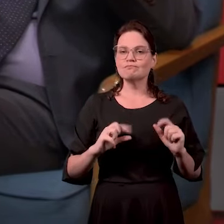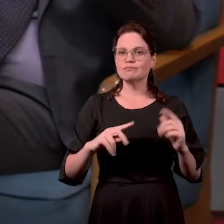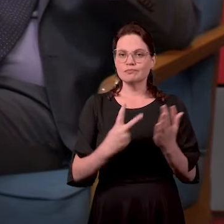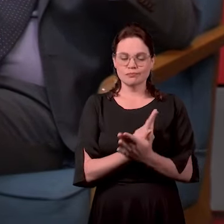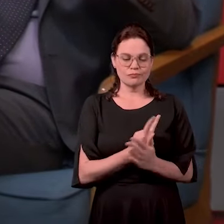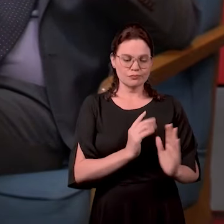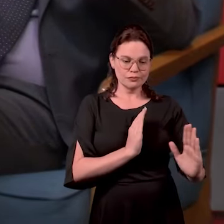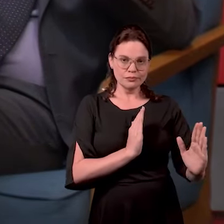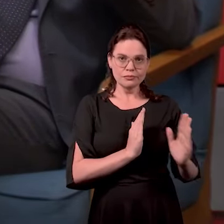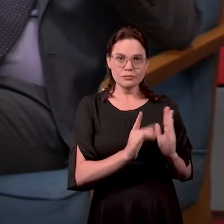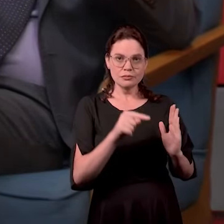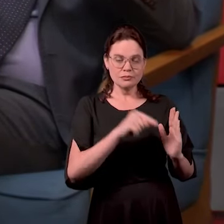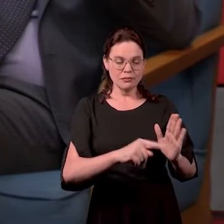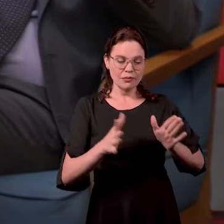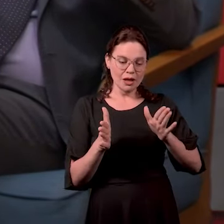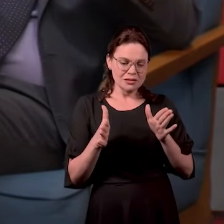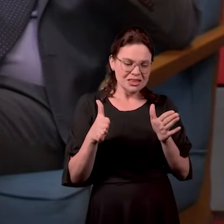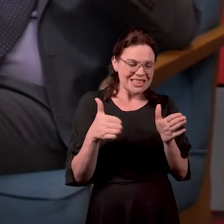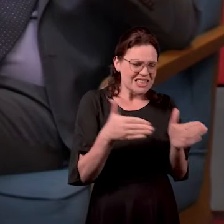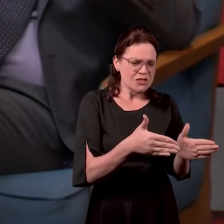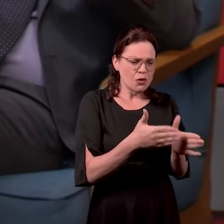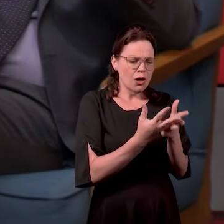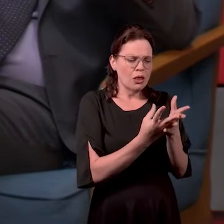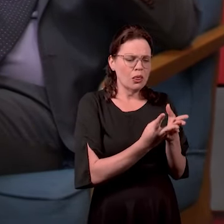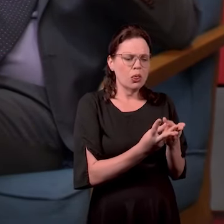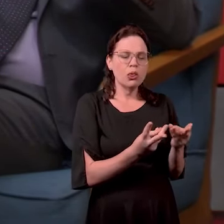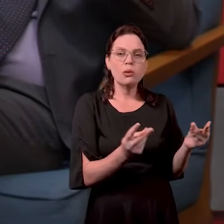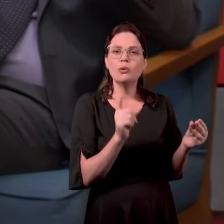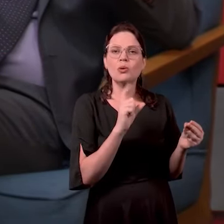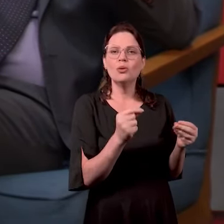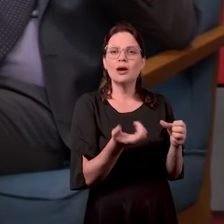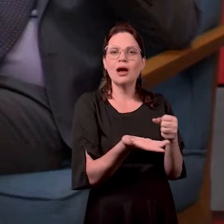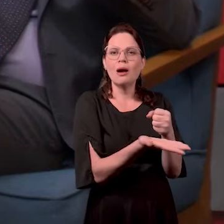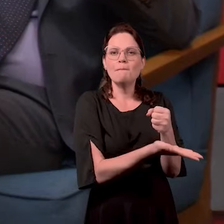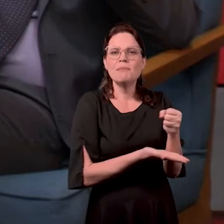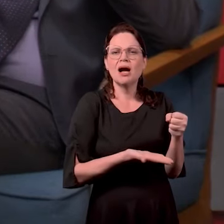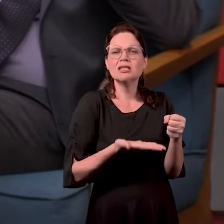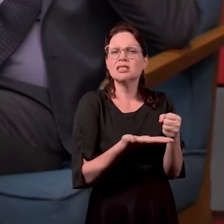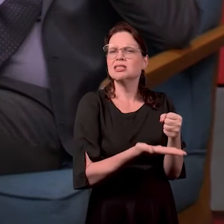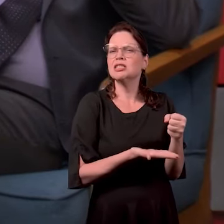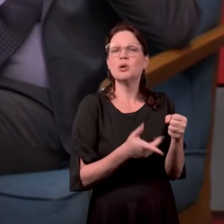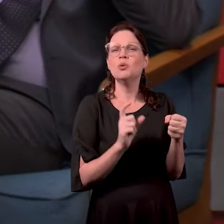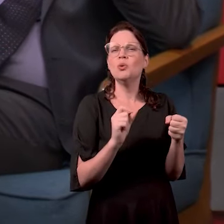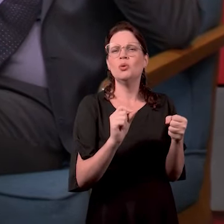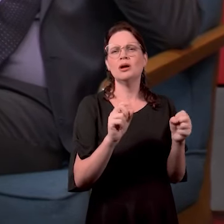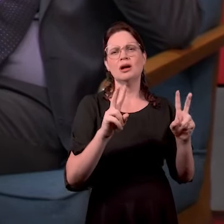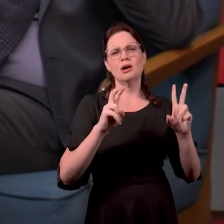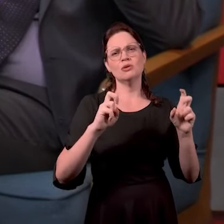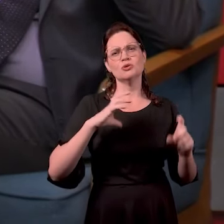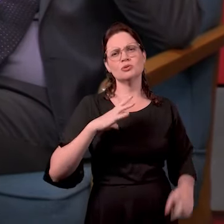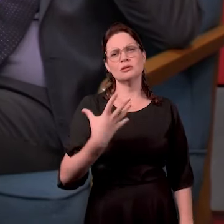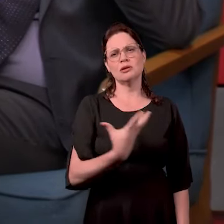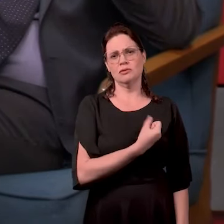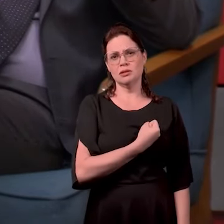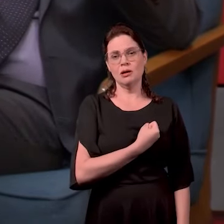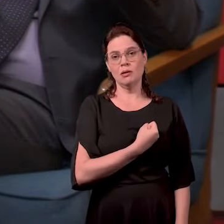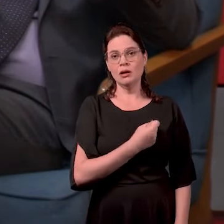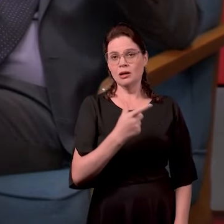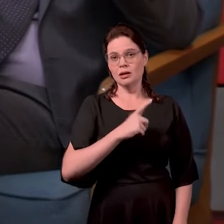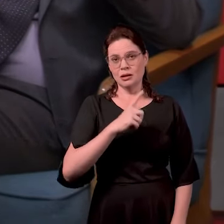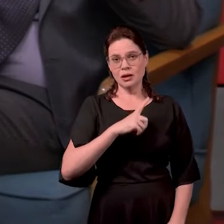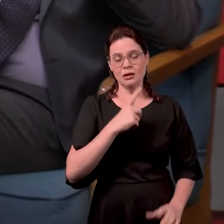homem do princípio básico da Bíblia no projeto de salvação, que é o sangue de Jesus.